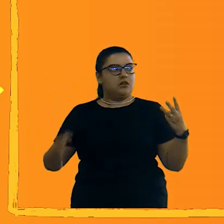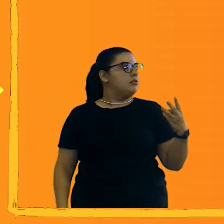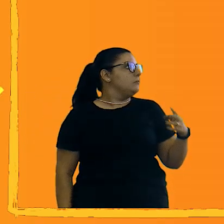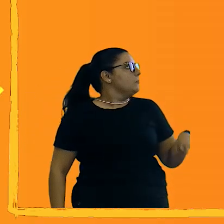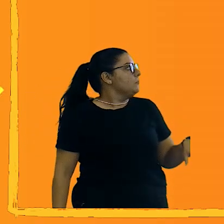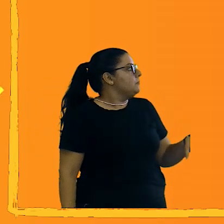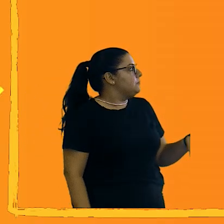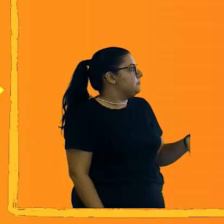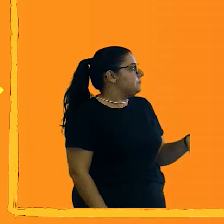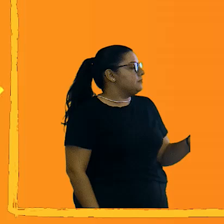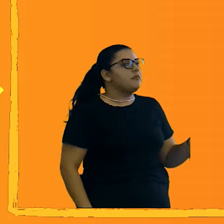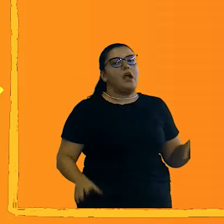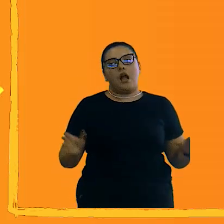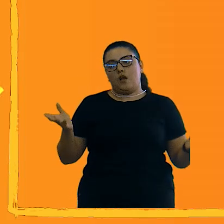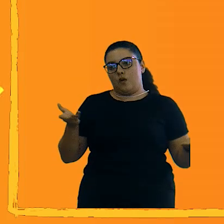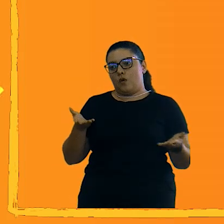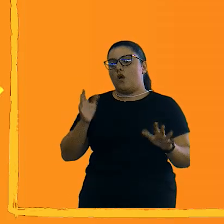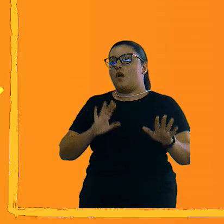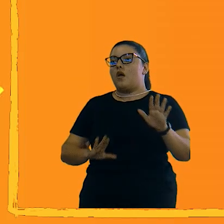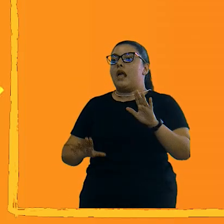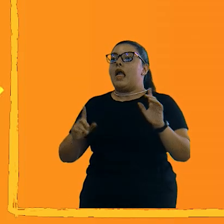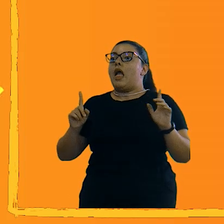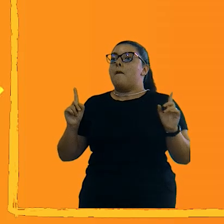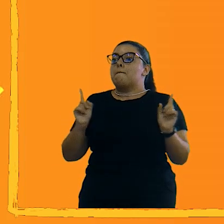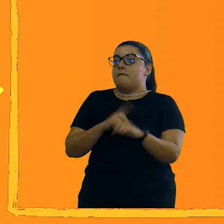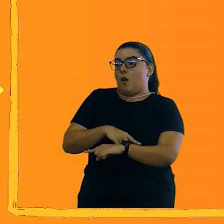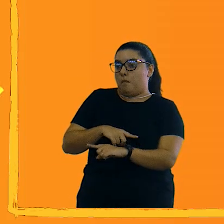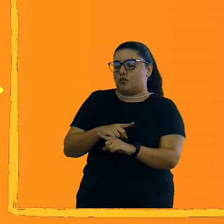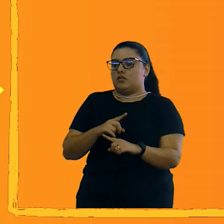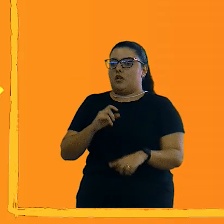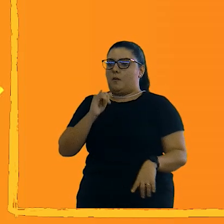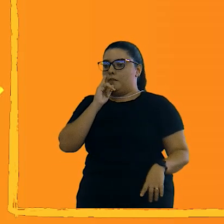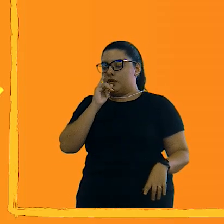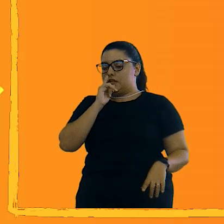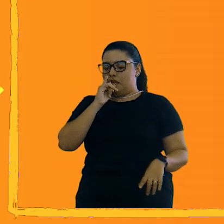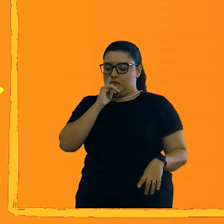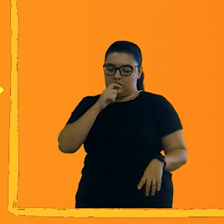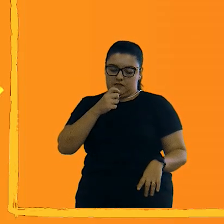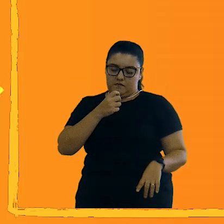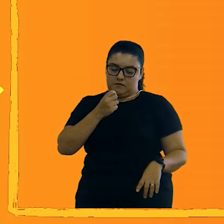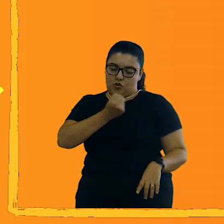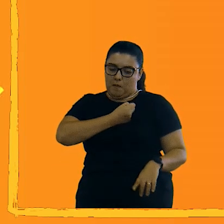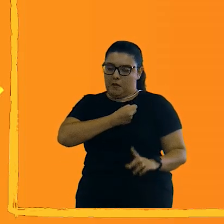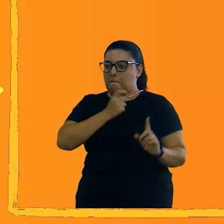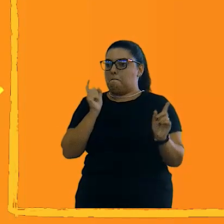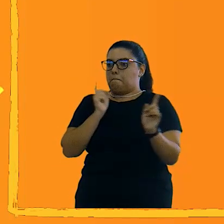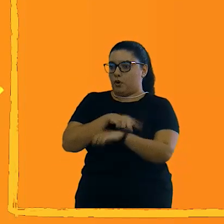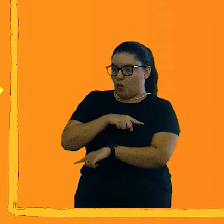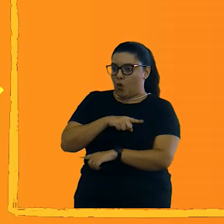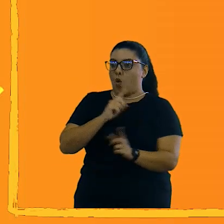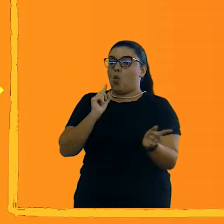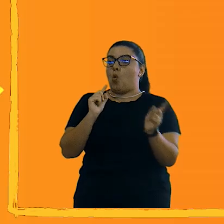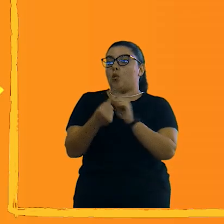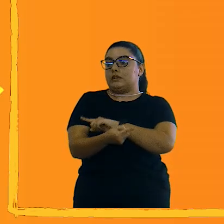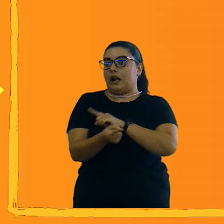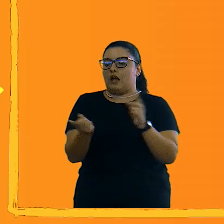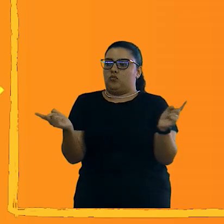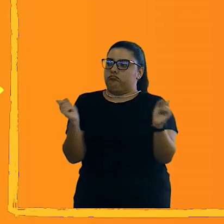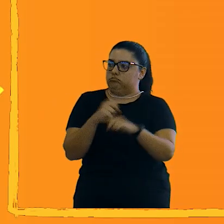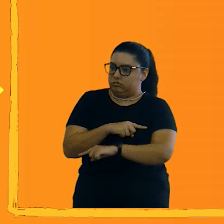pessoal Agora eu tenho que ter cuidado é inversamente se é inversamente se é